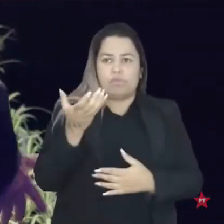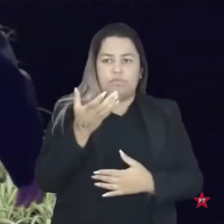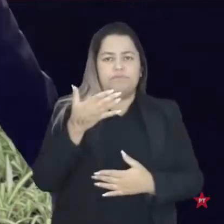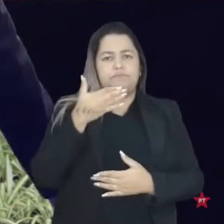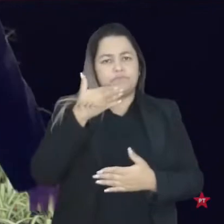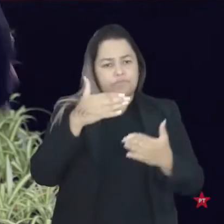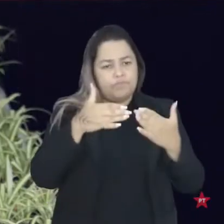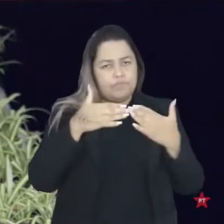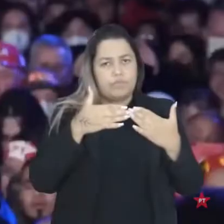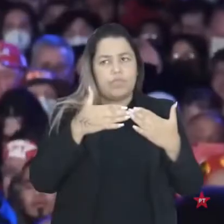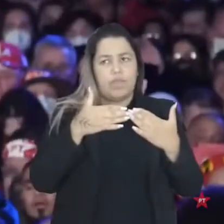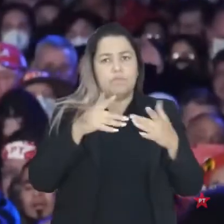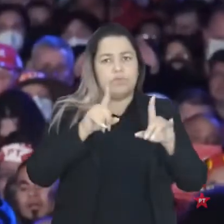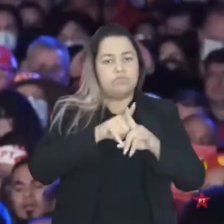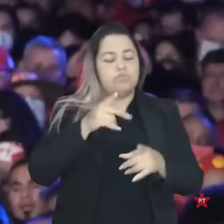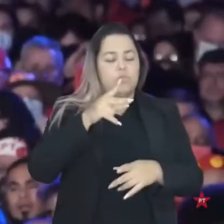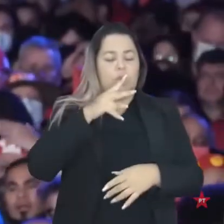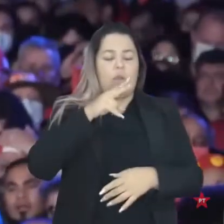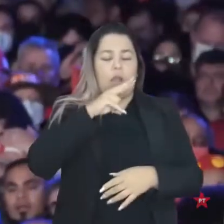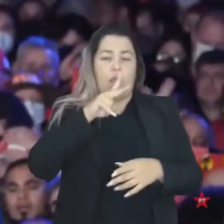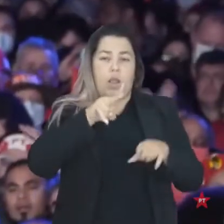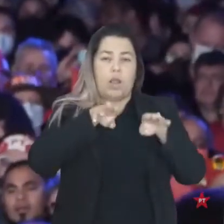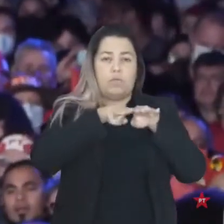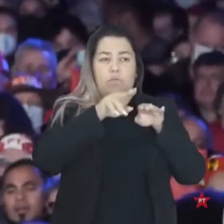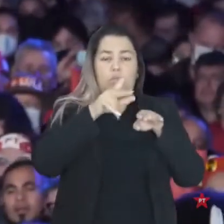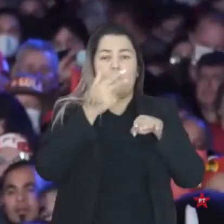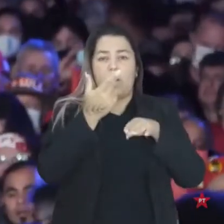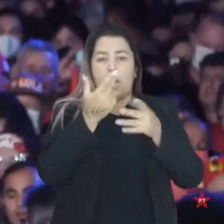irmão, um apelo de um companheiro.